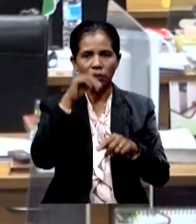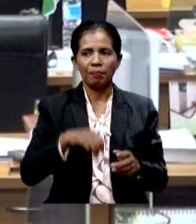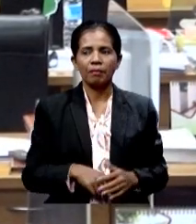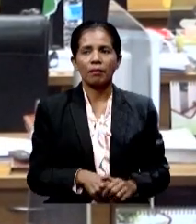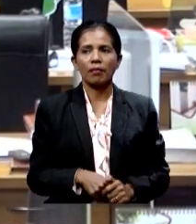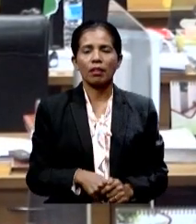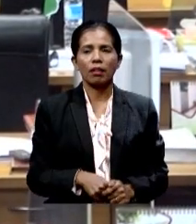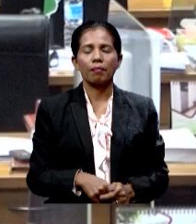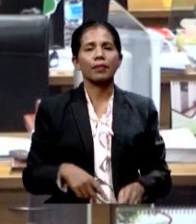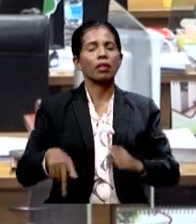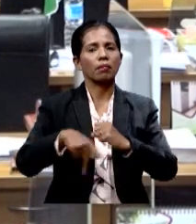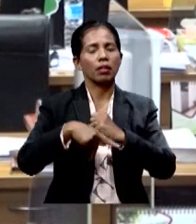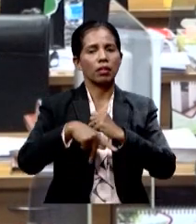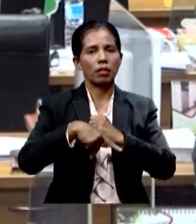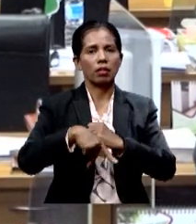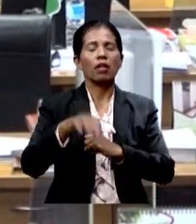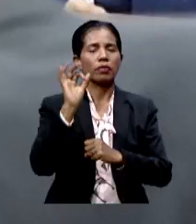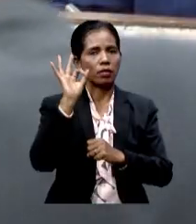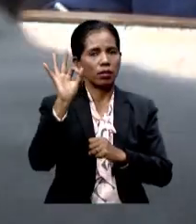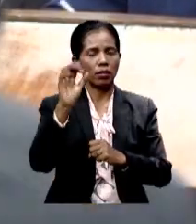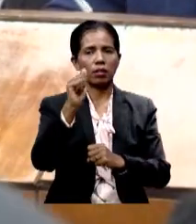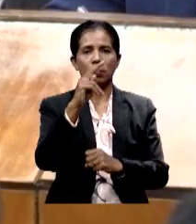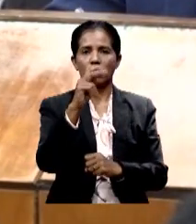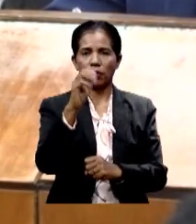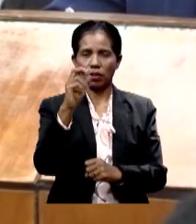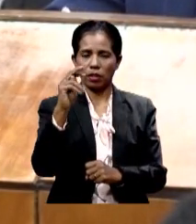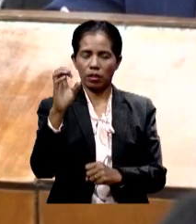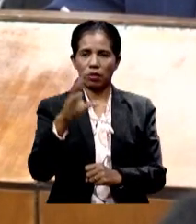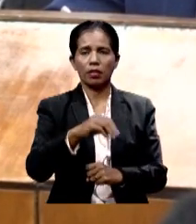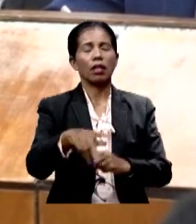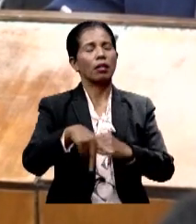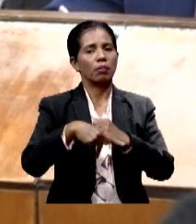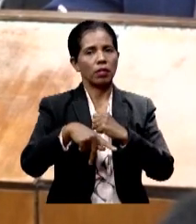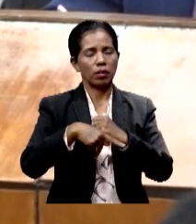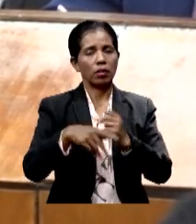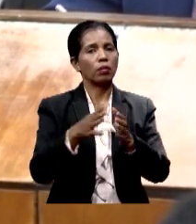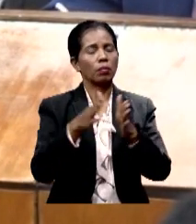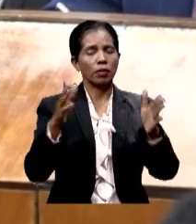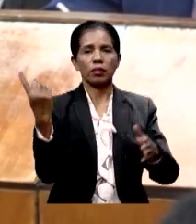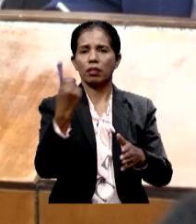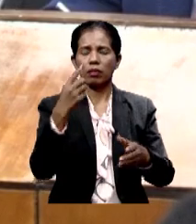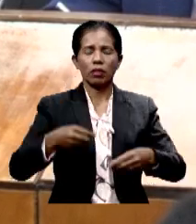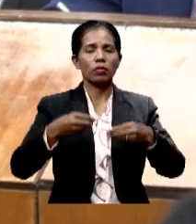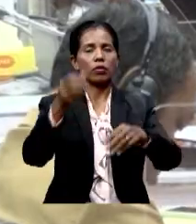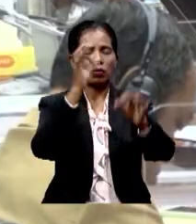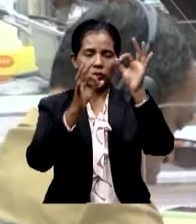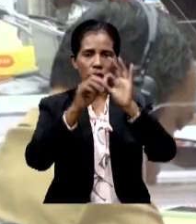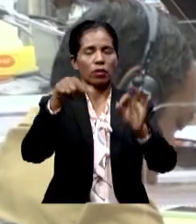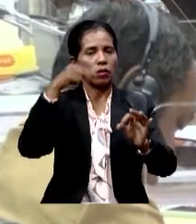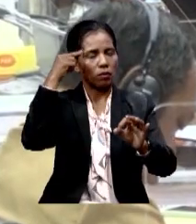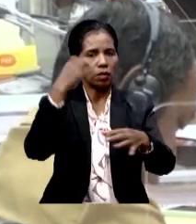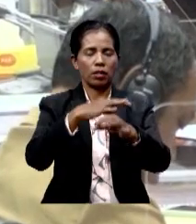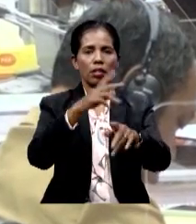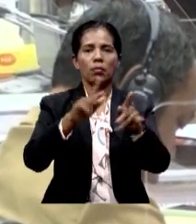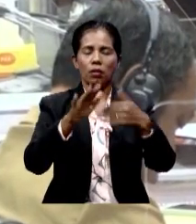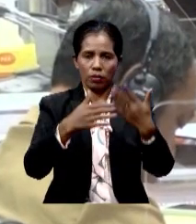Fatihanesan, deputado bancada Fretilin Antonino Bianco Hateten, bancada oposição, na Fatim for confiança para governo, ou de radia povo,